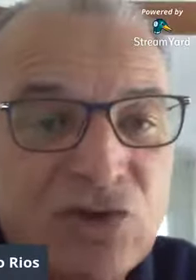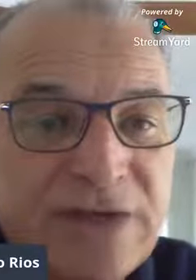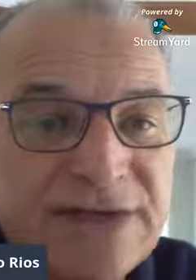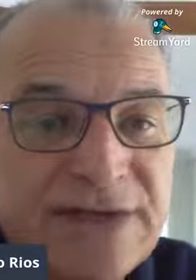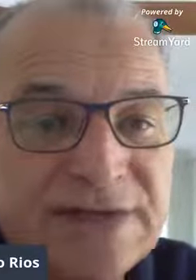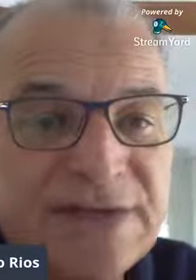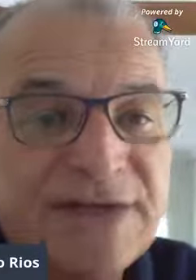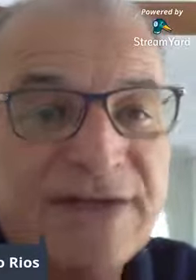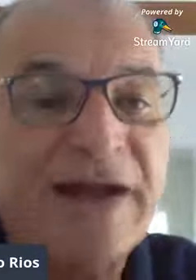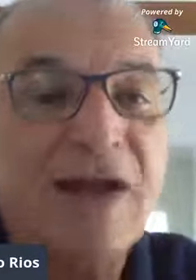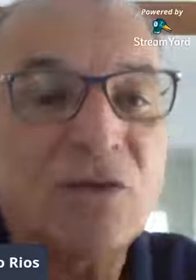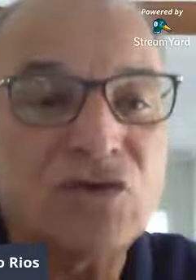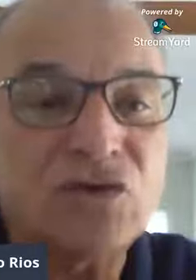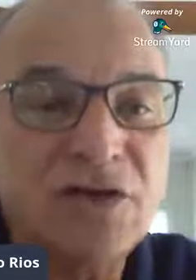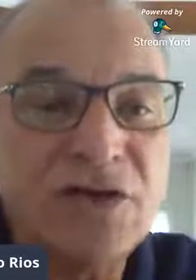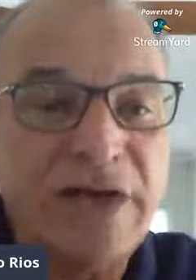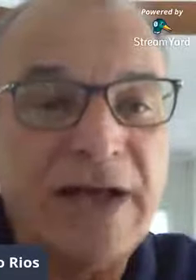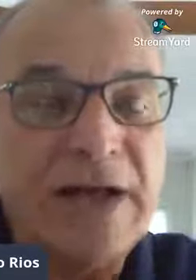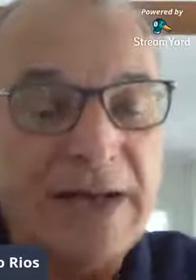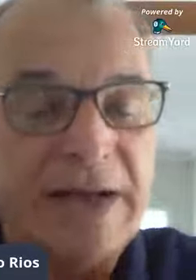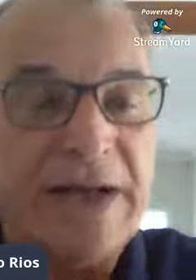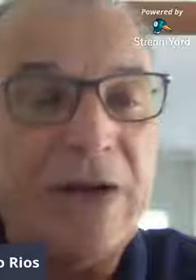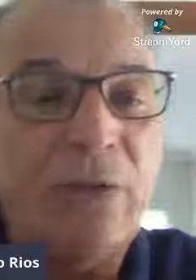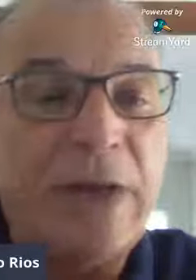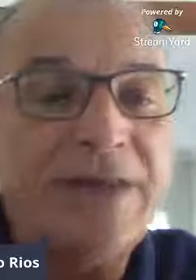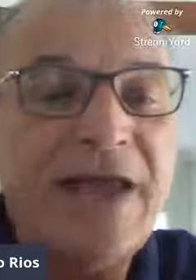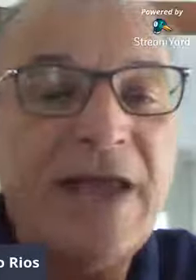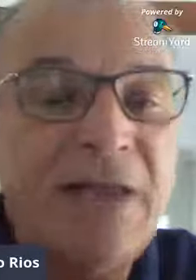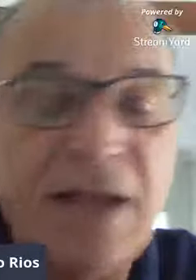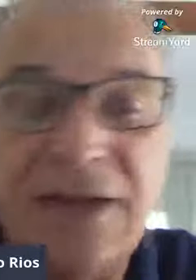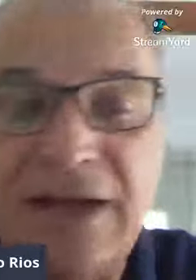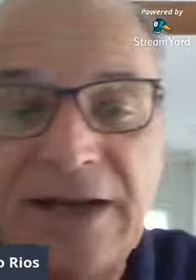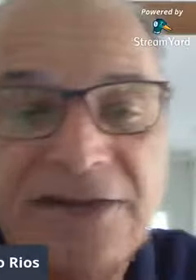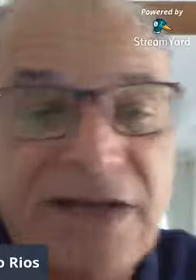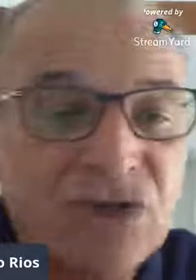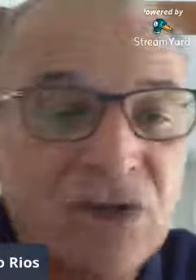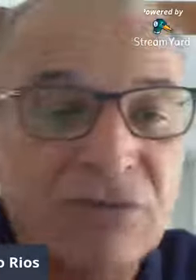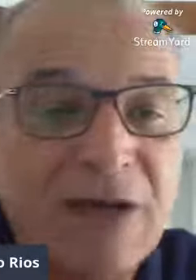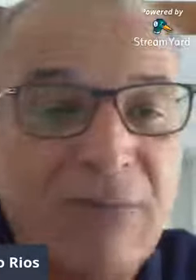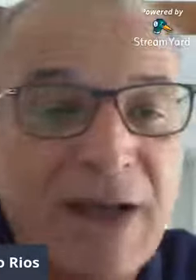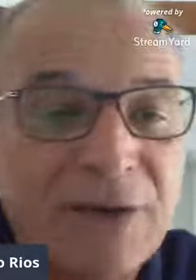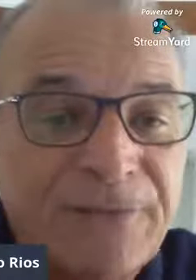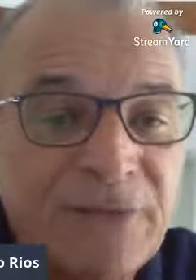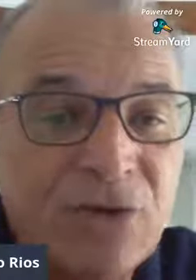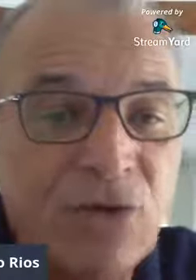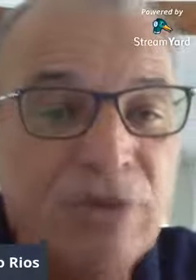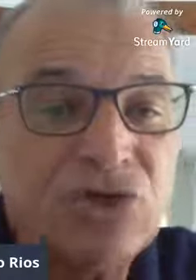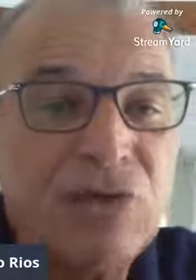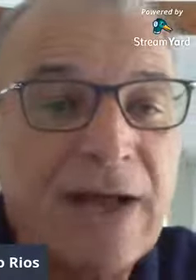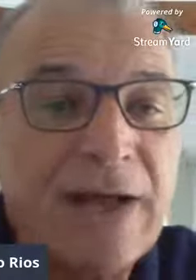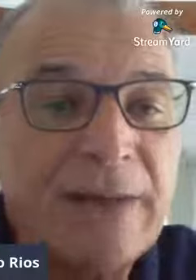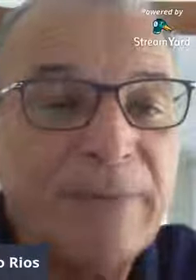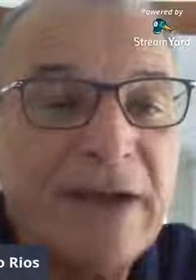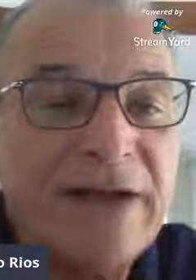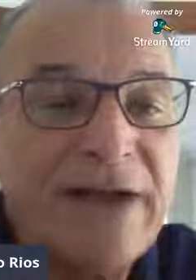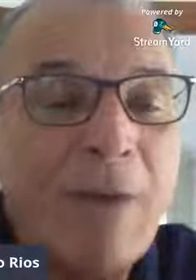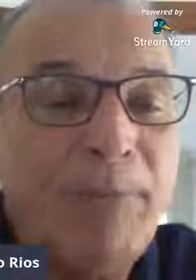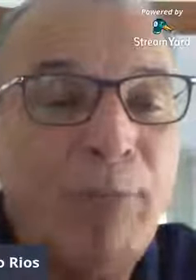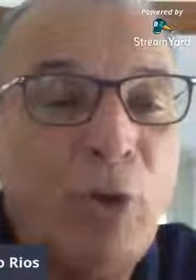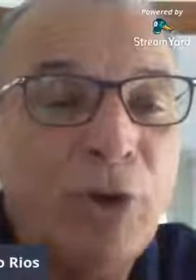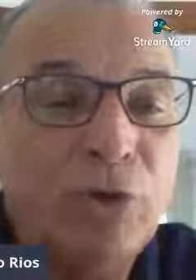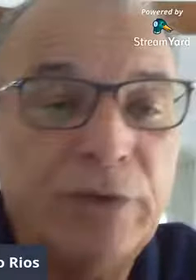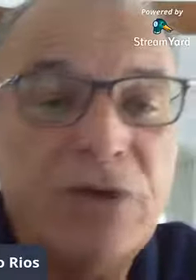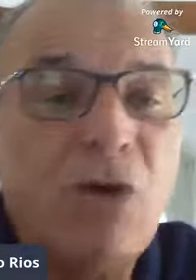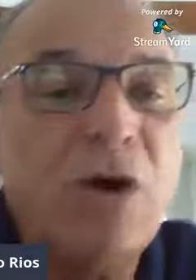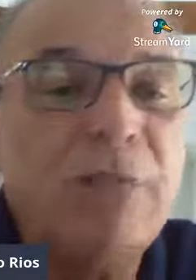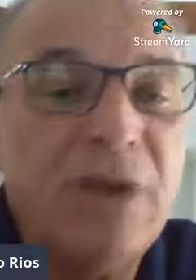em 360 graus. A DRT, Delegacia Regional do Trabalho, começou a ganhar um